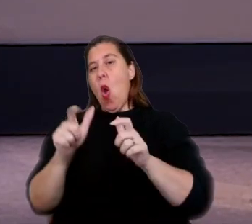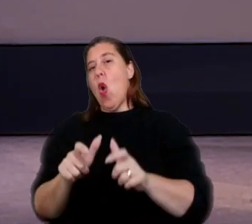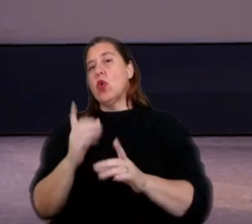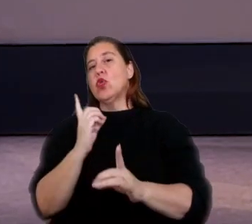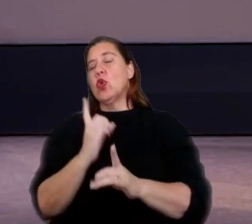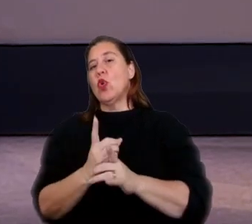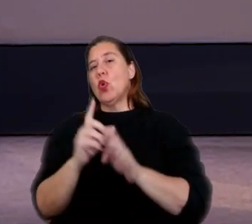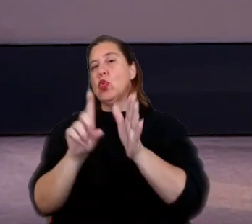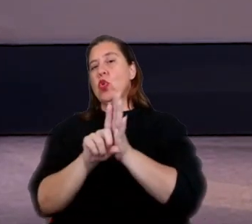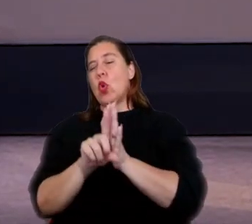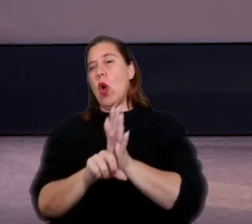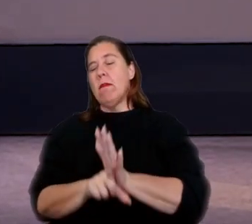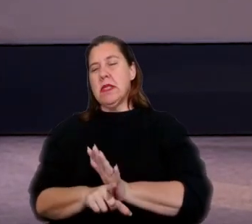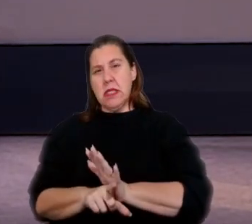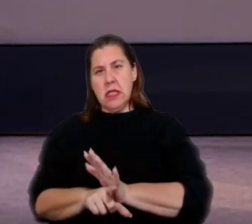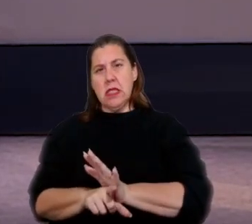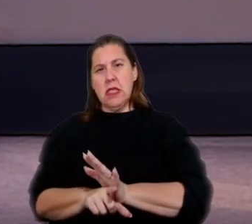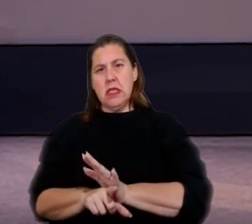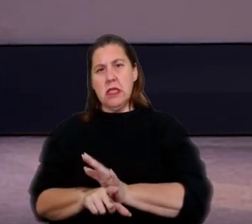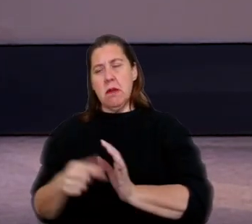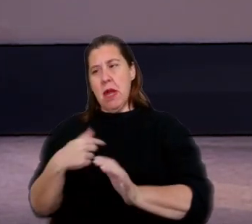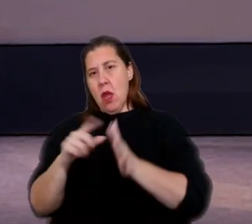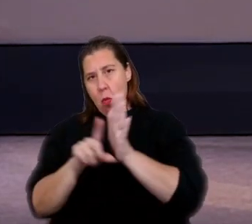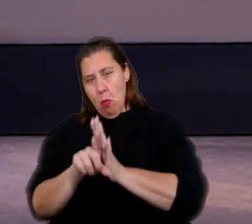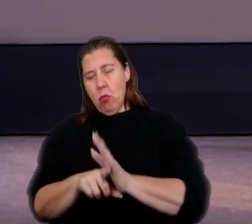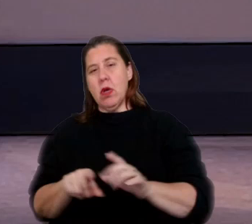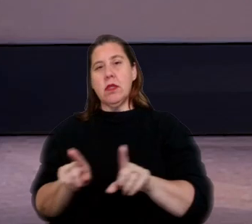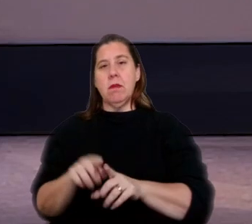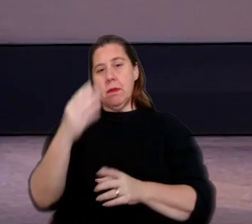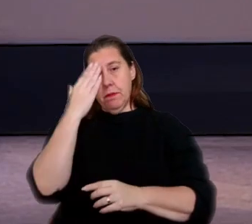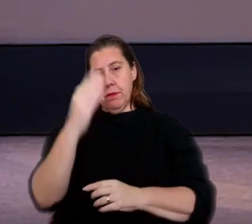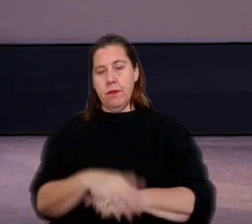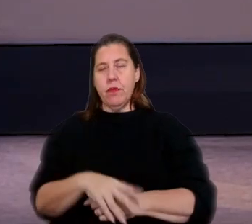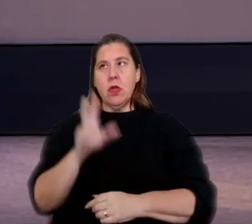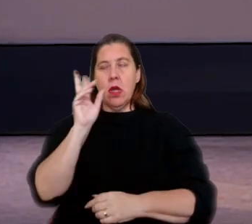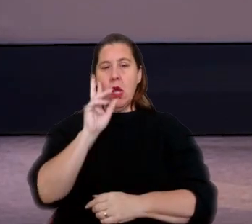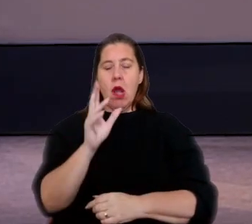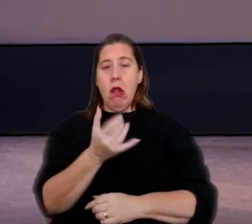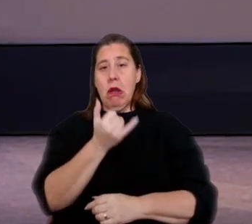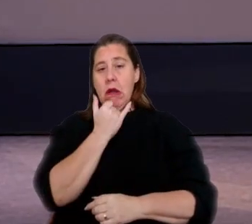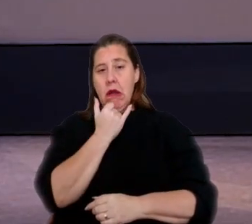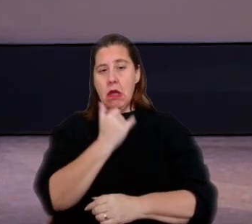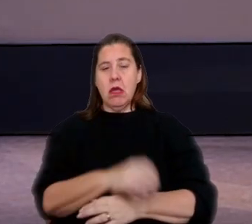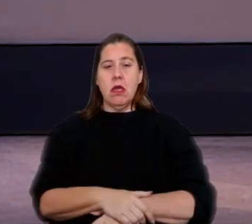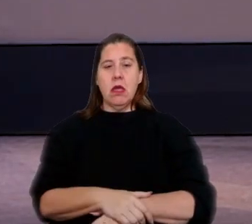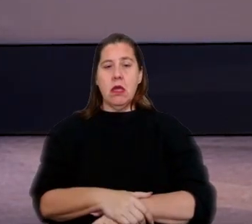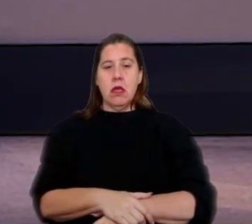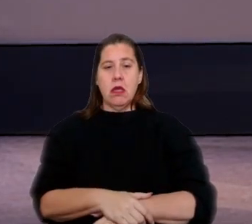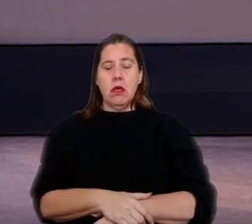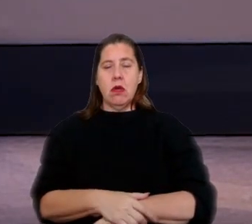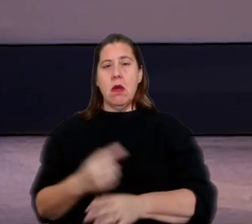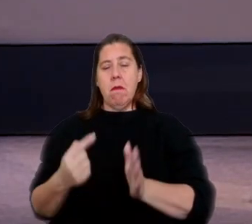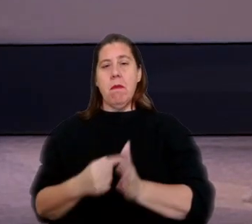informar onde foi publicada ou quem foi a pesquisadora para que eu possa consultar. Obrigada. Eu lembro primeiro... Desculpa, rapidinho, só porque